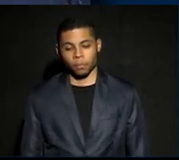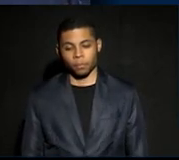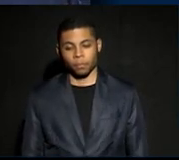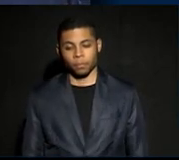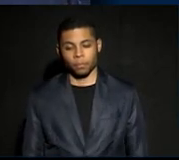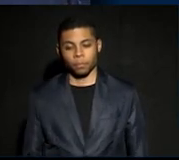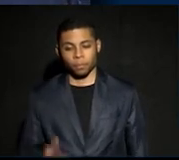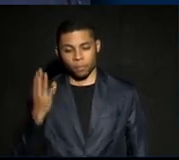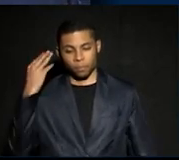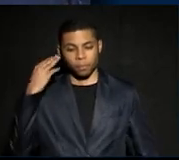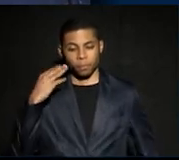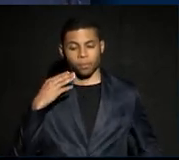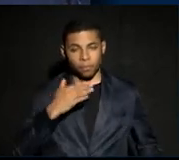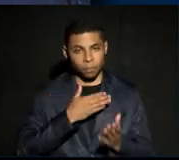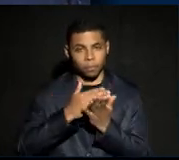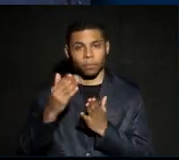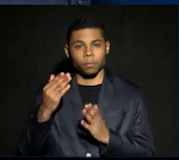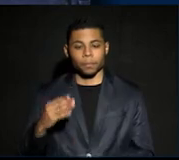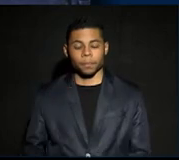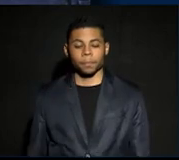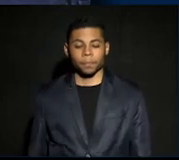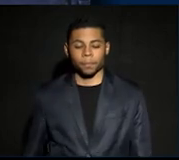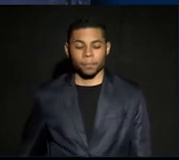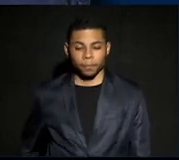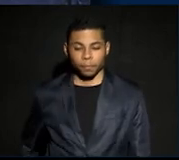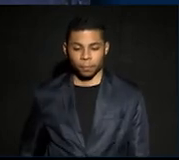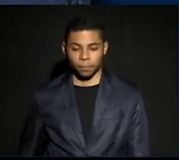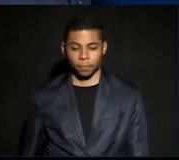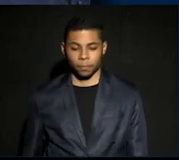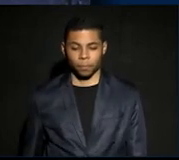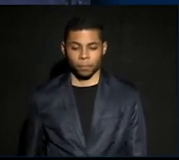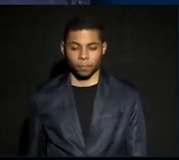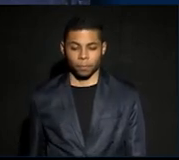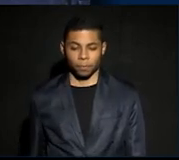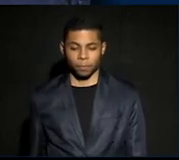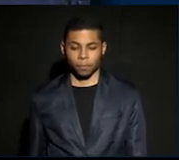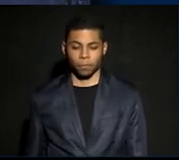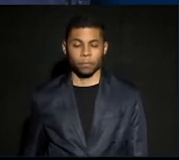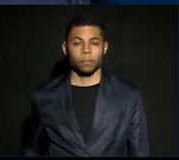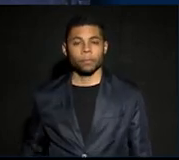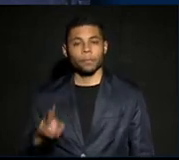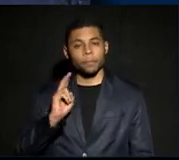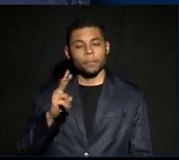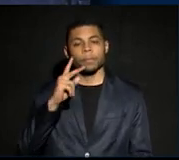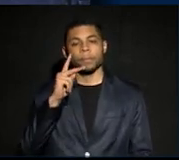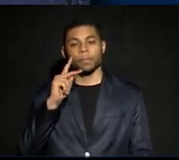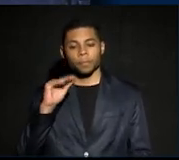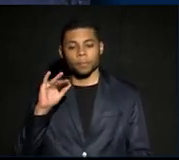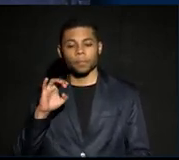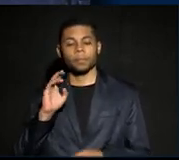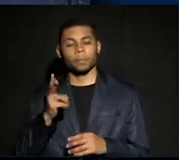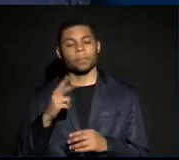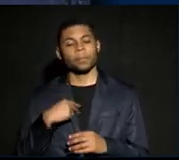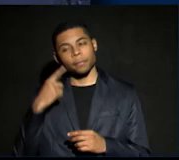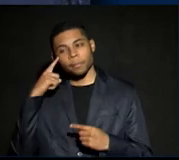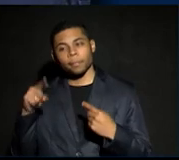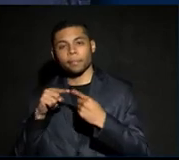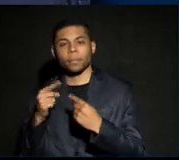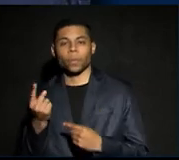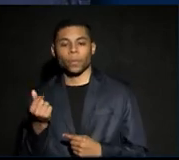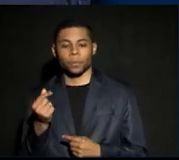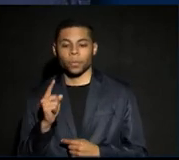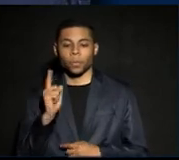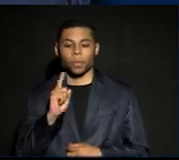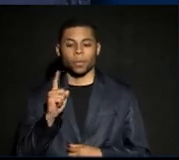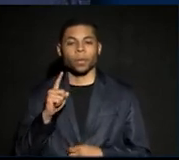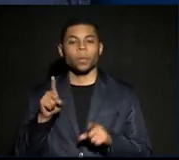razoável no início do ciclo. Mas é isso, é sempre o pace como função do orçamento. e não